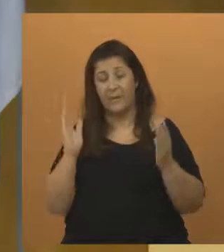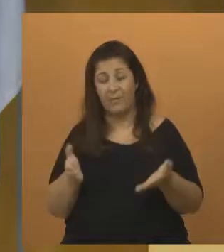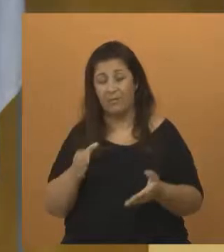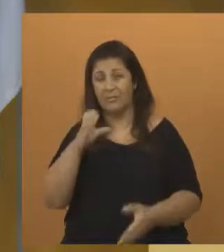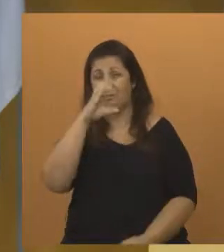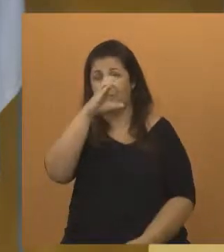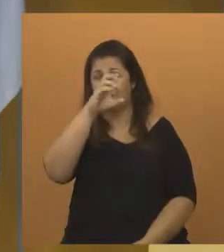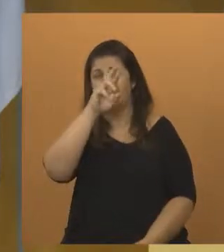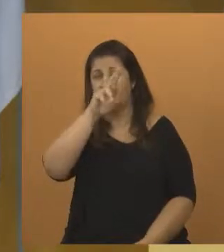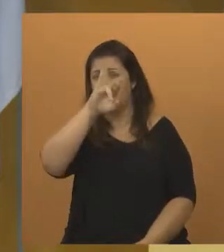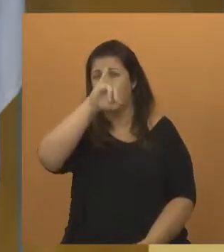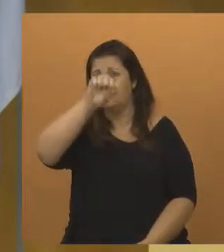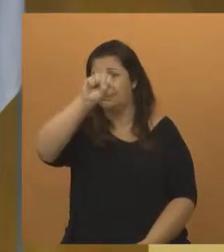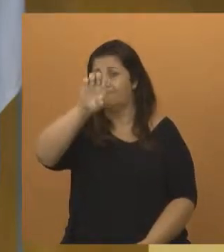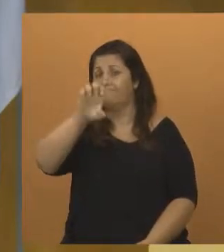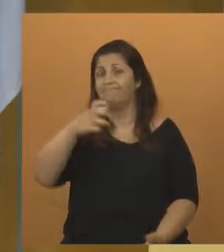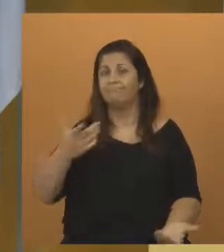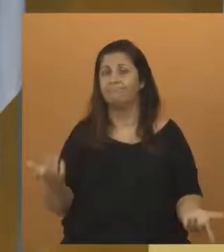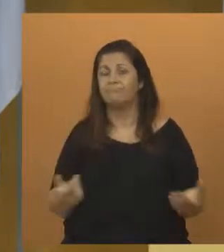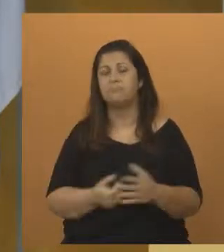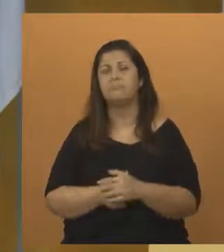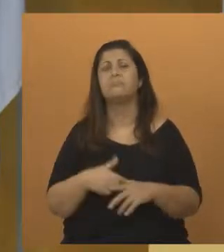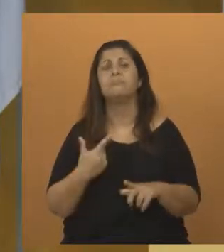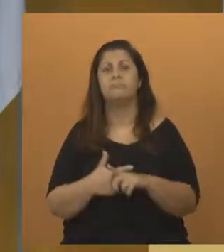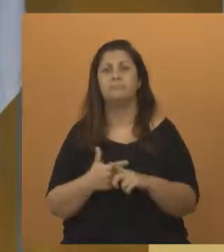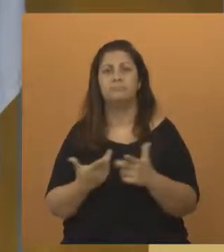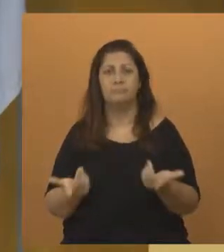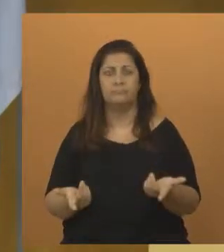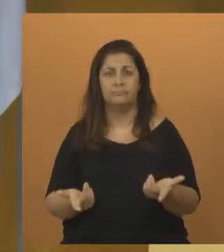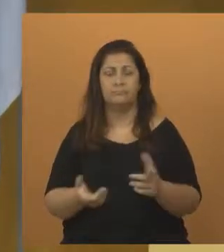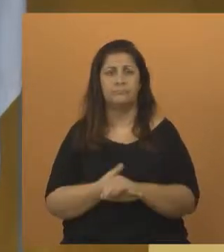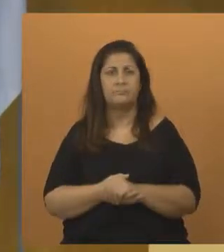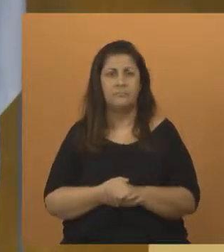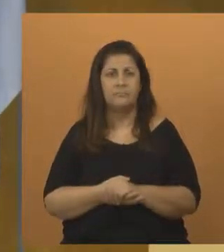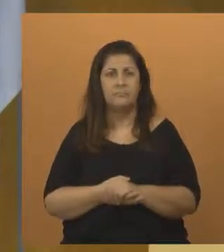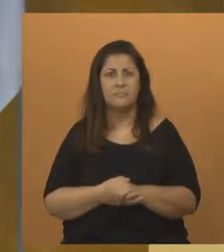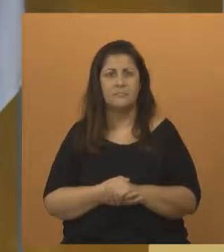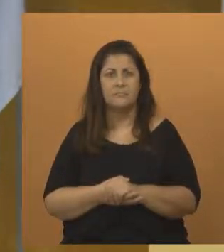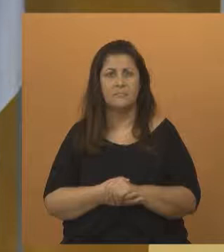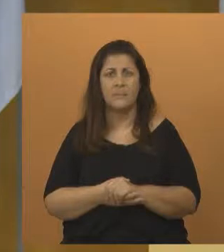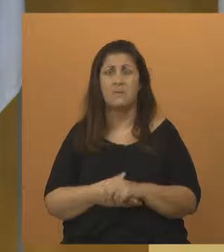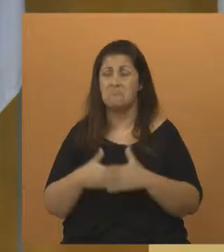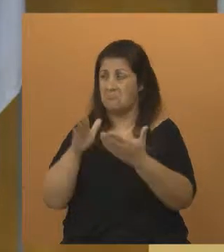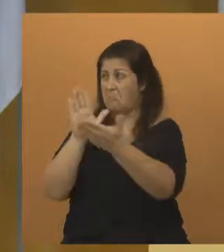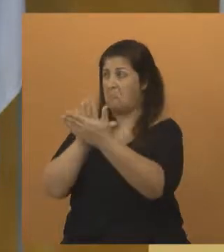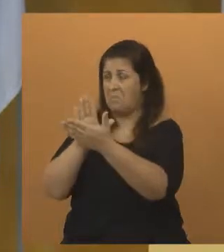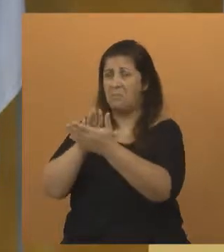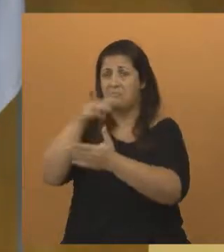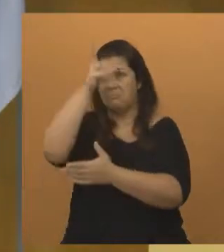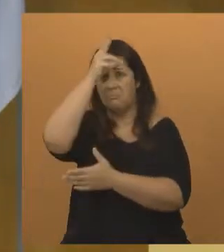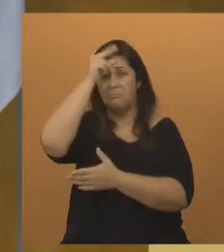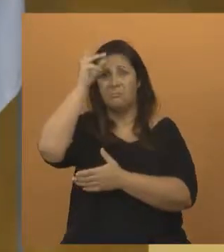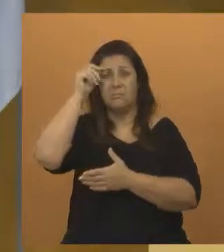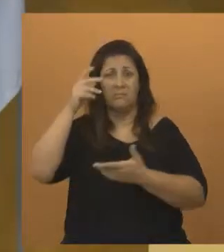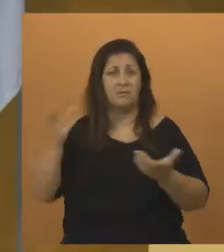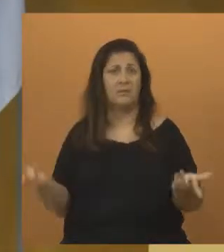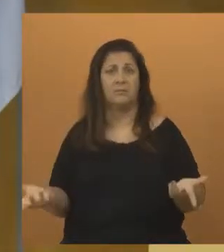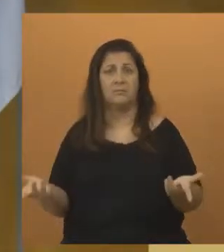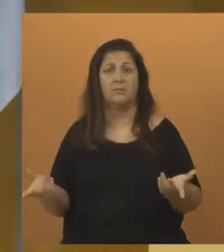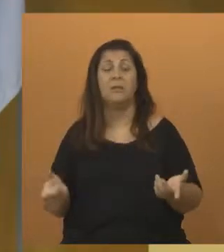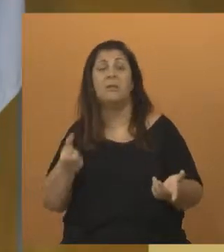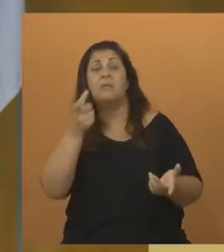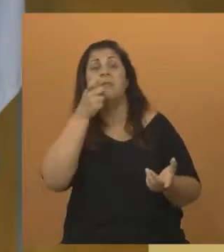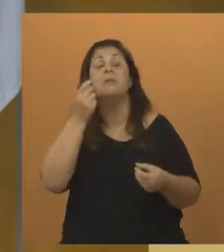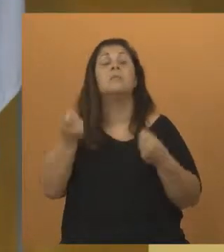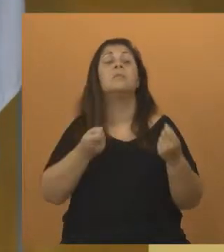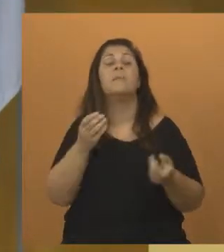que nós estamos passando. E por quê? Como gestor, parabenizo aqui o prefeito, por que não achar alternativas?